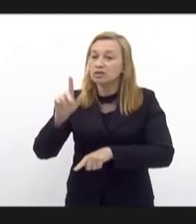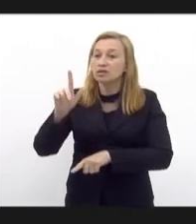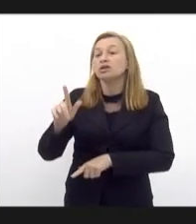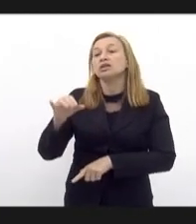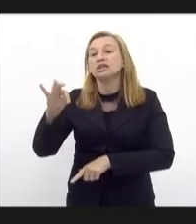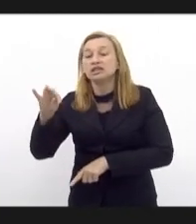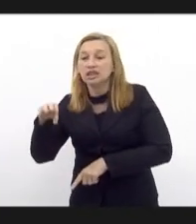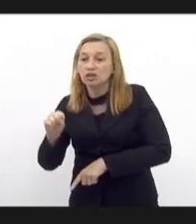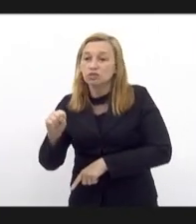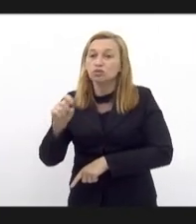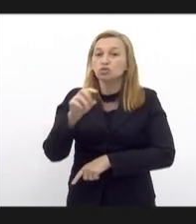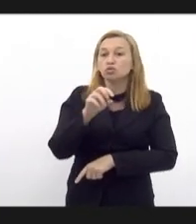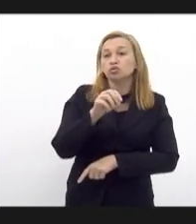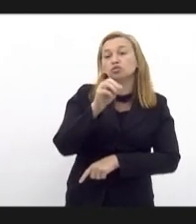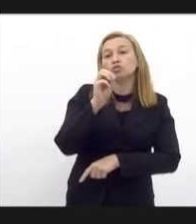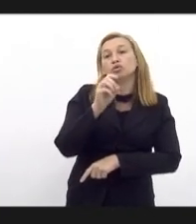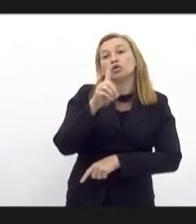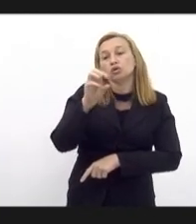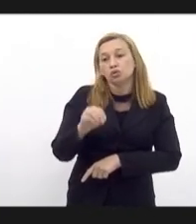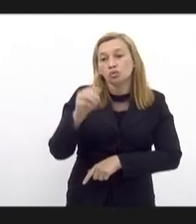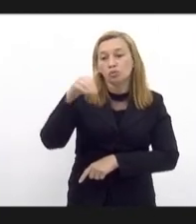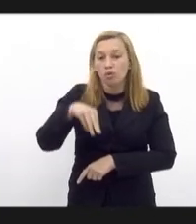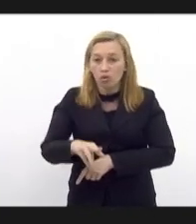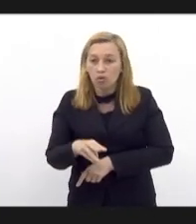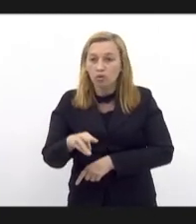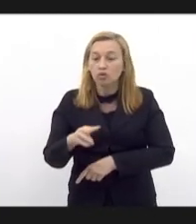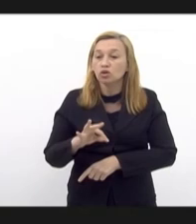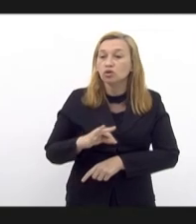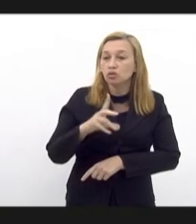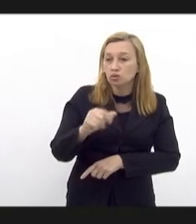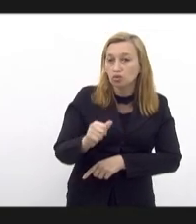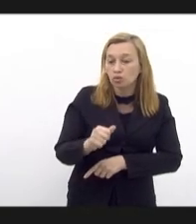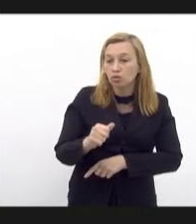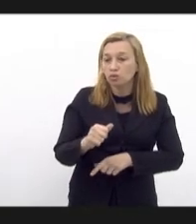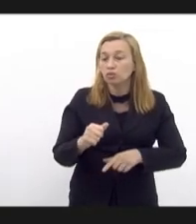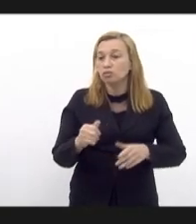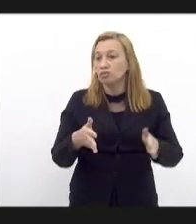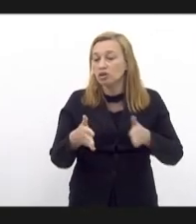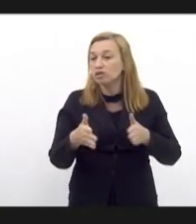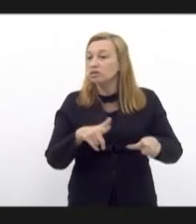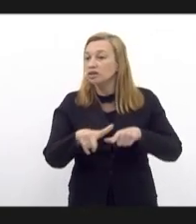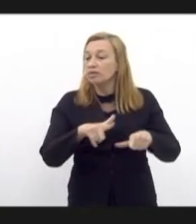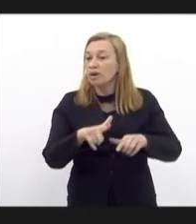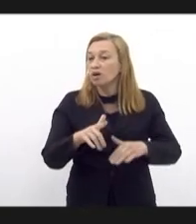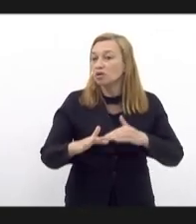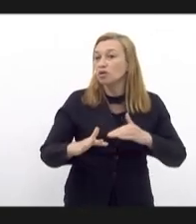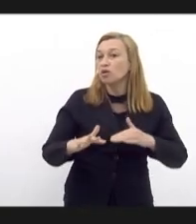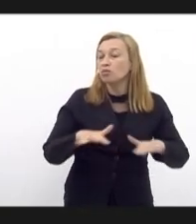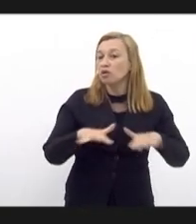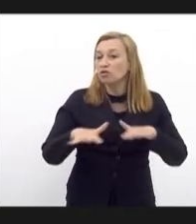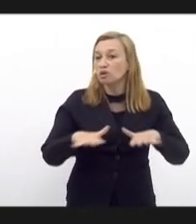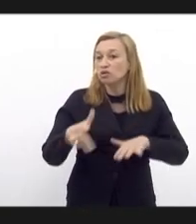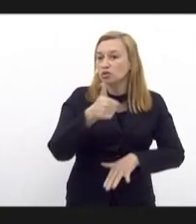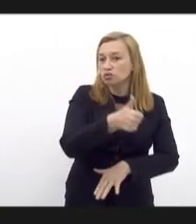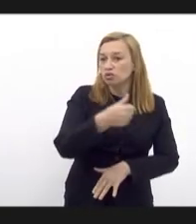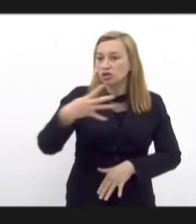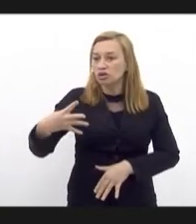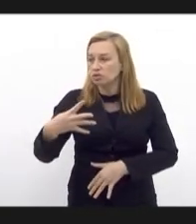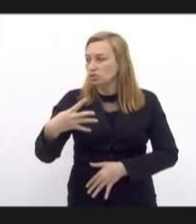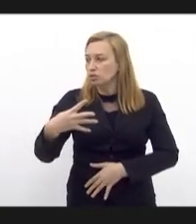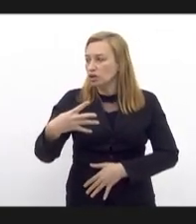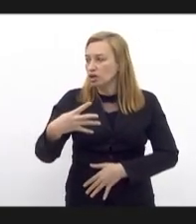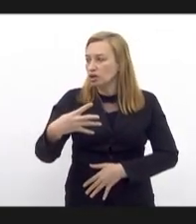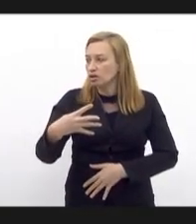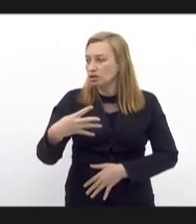vistas à superutilização e impacto que já ocorriam no ano maior, de movimento, que foi 2014, com 9 milhões